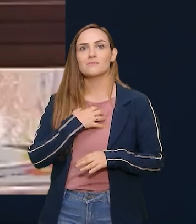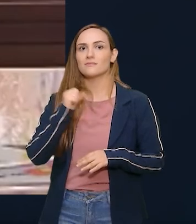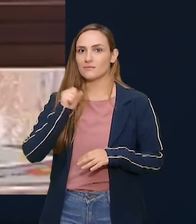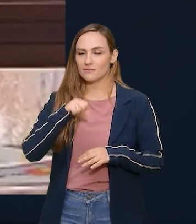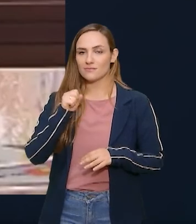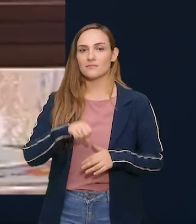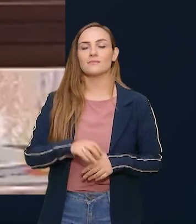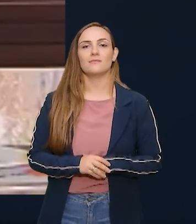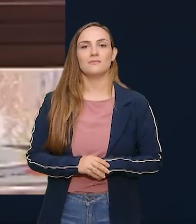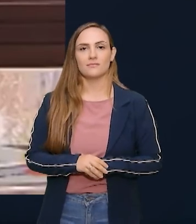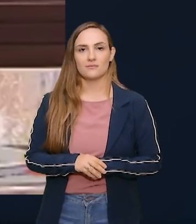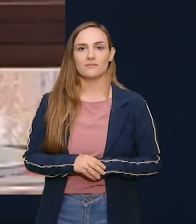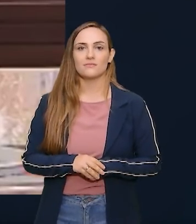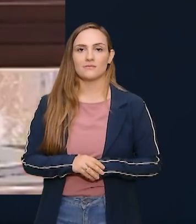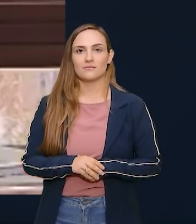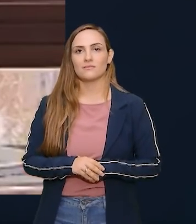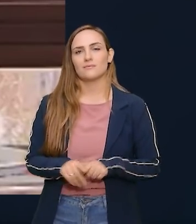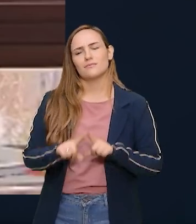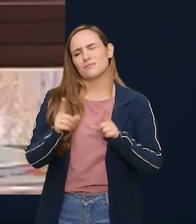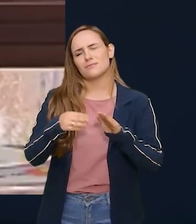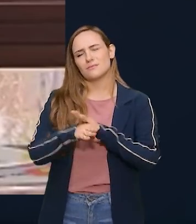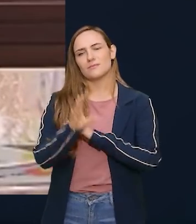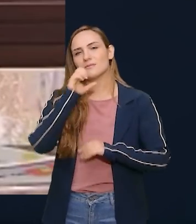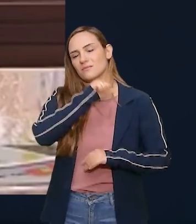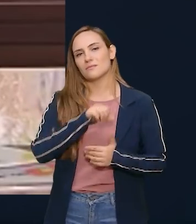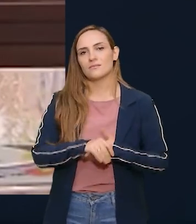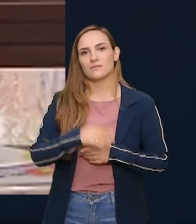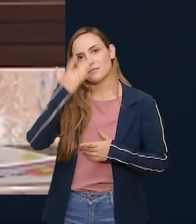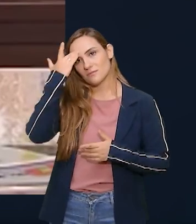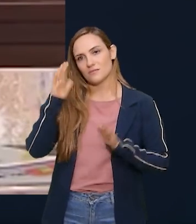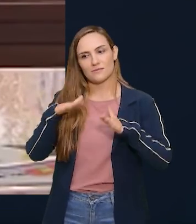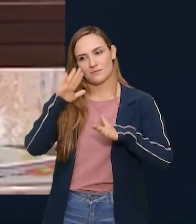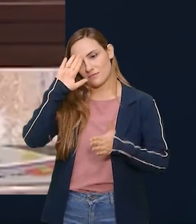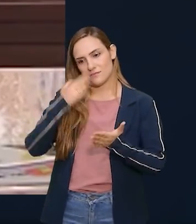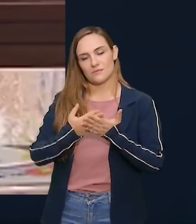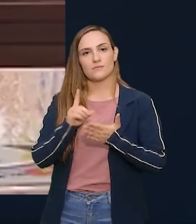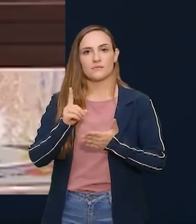primeiro dia foi bem chocante, eu acho, mas eu me acostumei